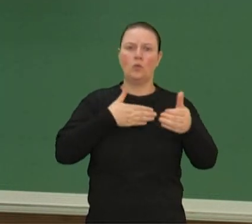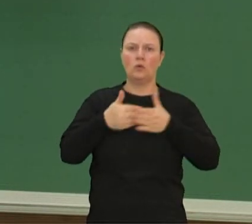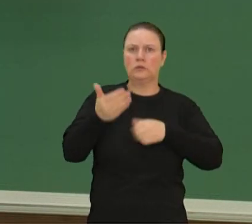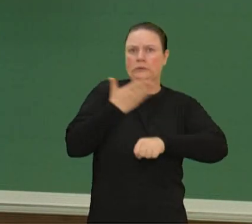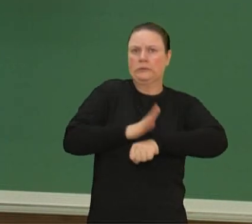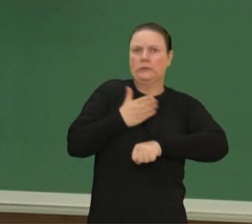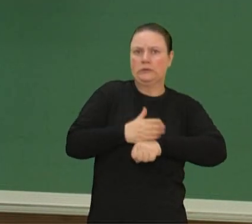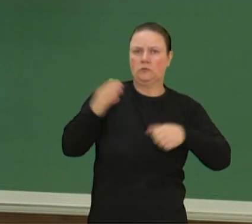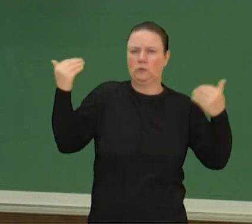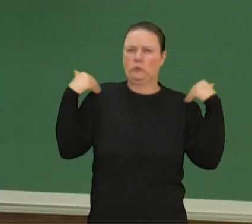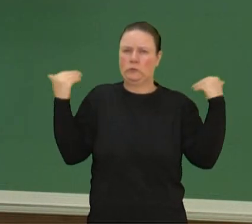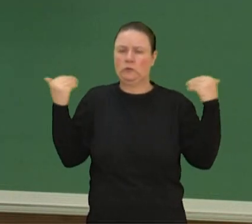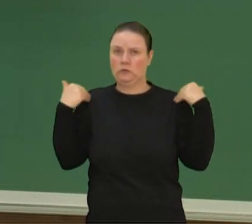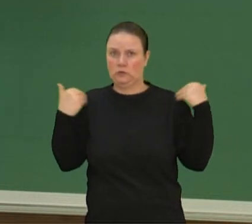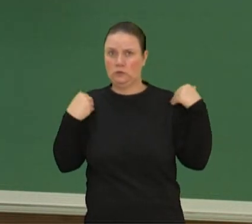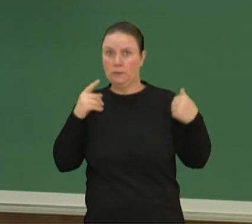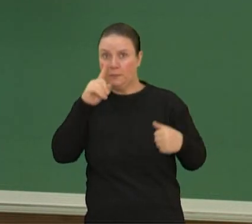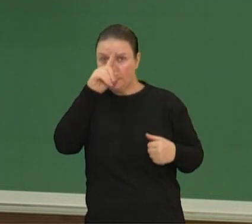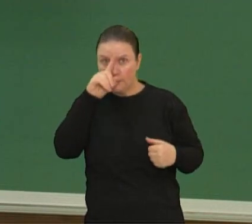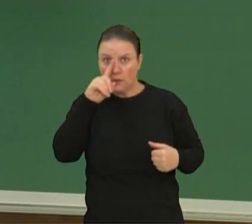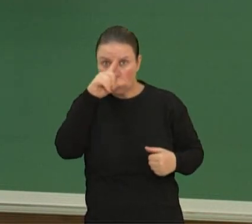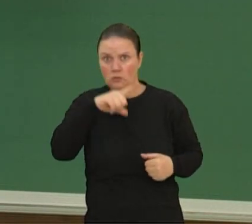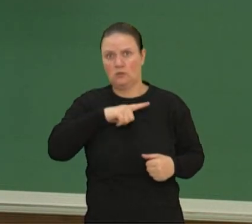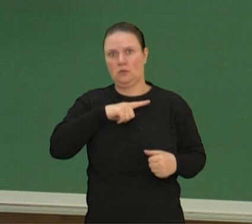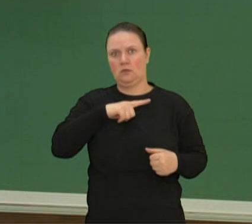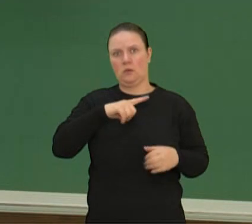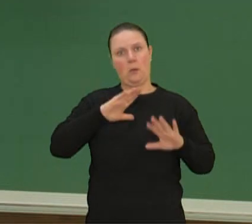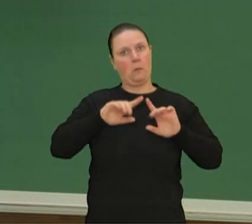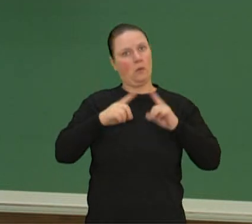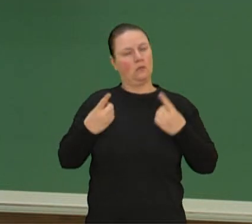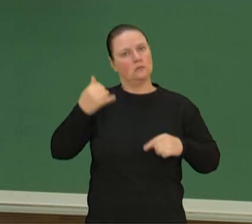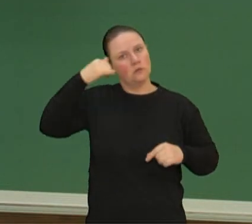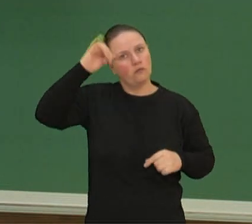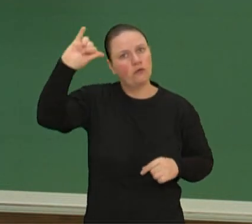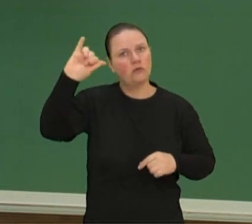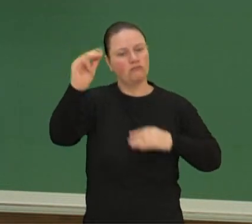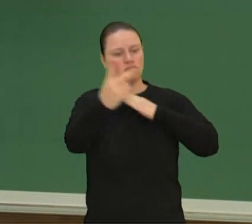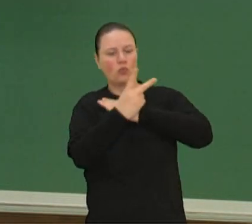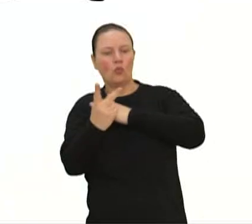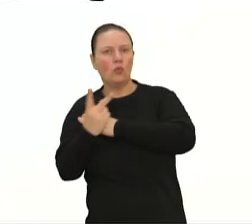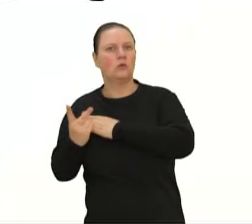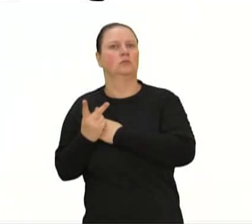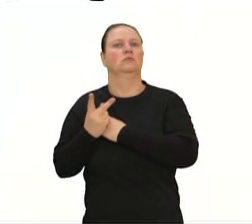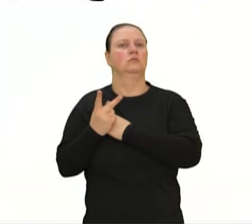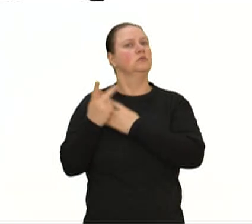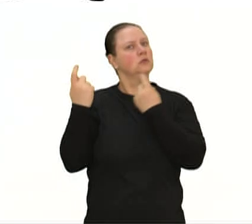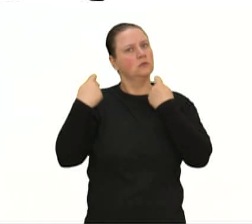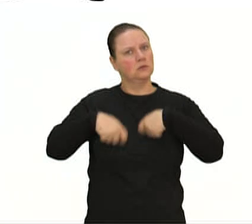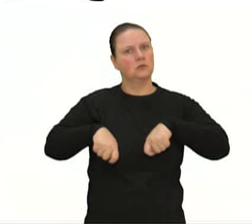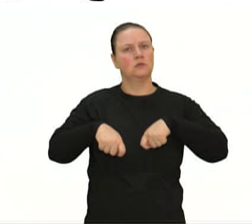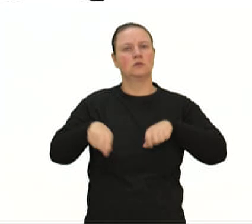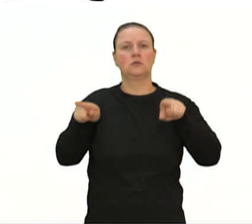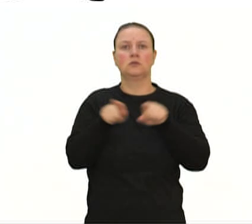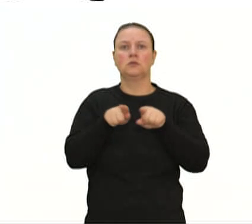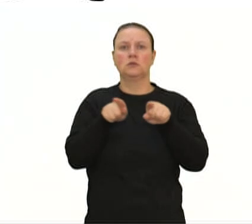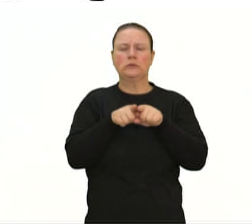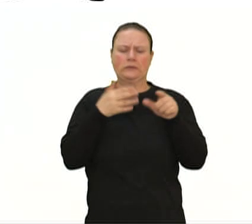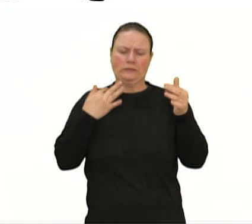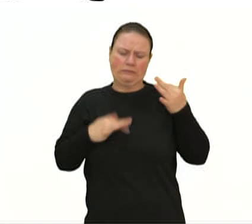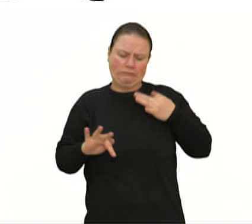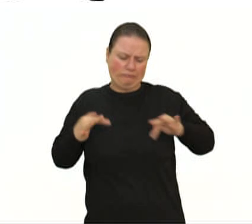exercício físico, ele apresenta riscos. Para evitar isso, você deve tomar todos os cuidados possíveis. Para evitar